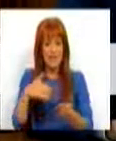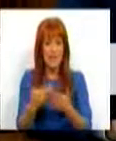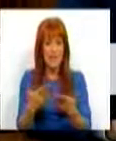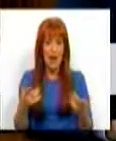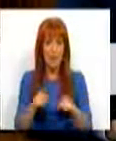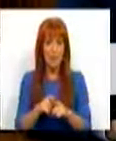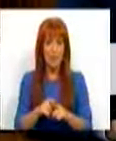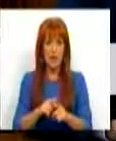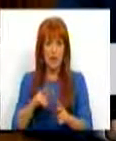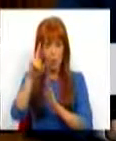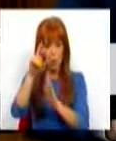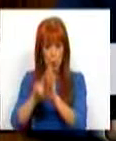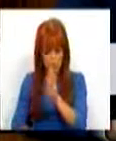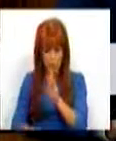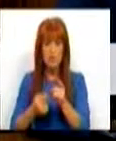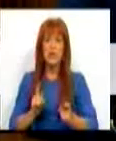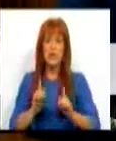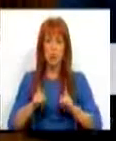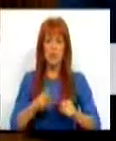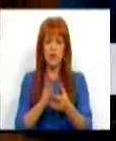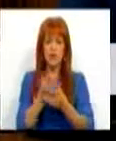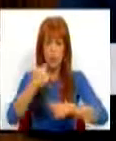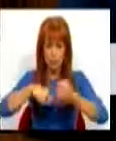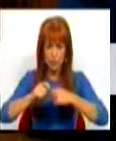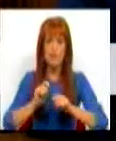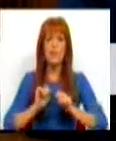pouco um ponto de situação do que foi, a